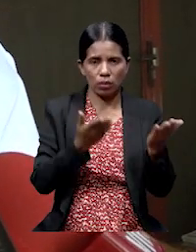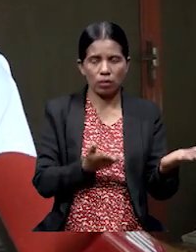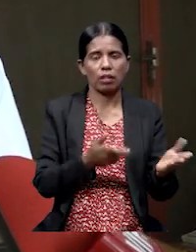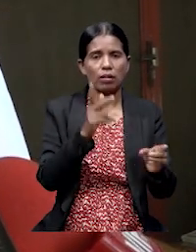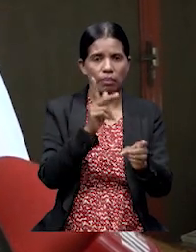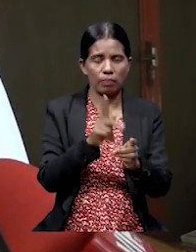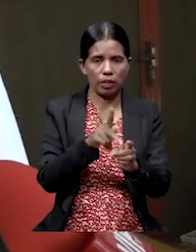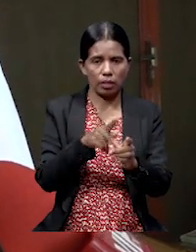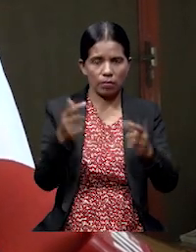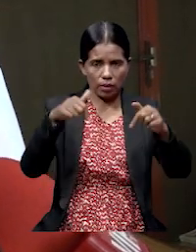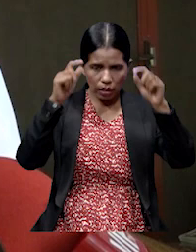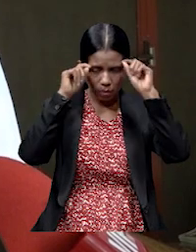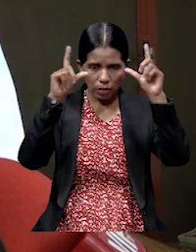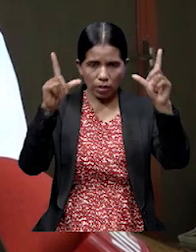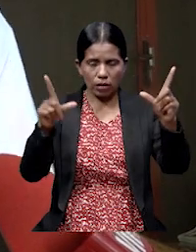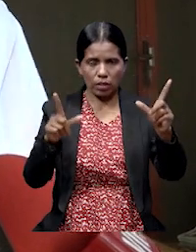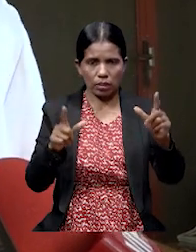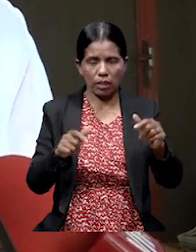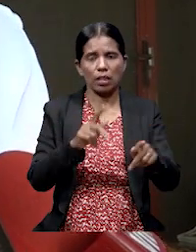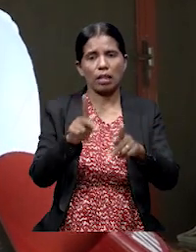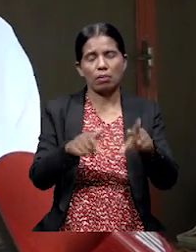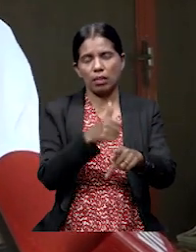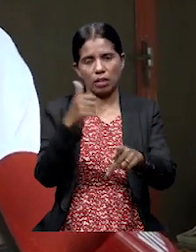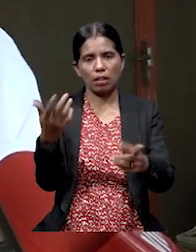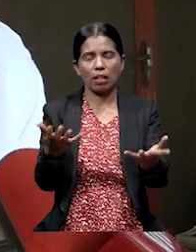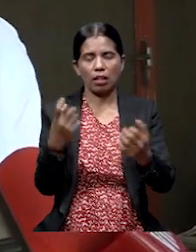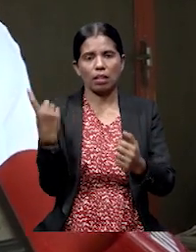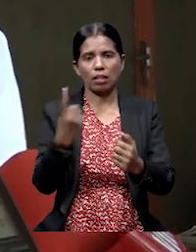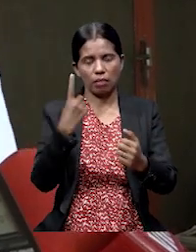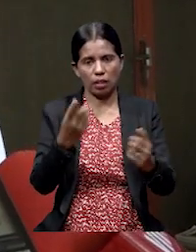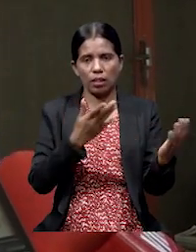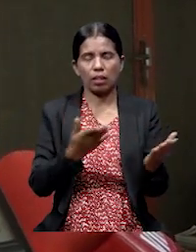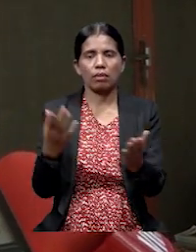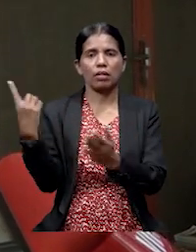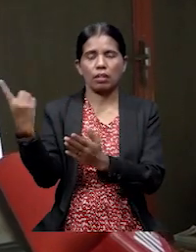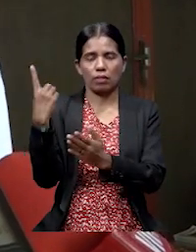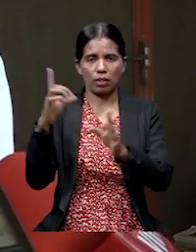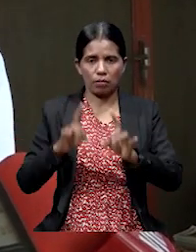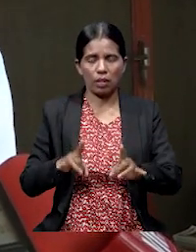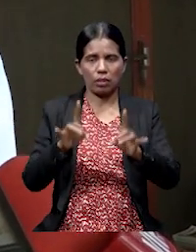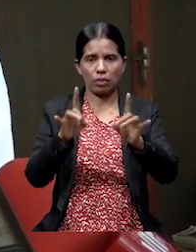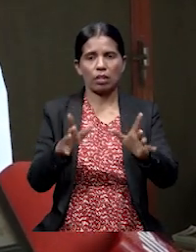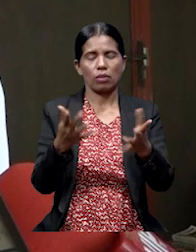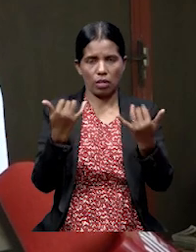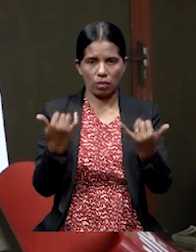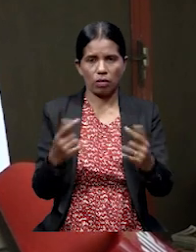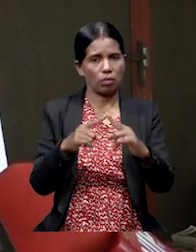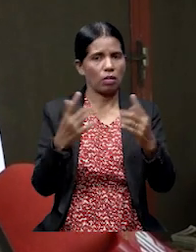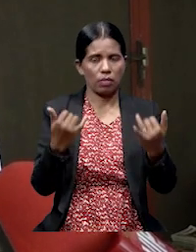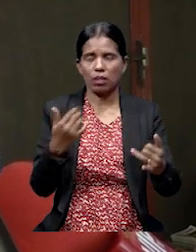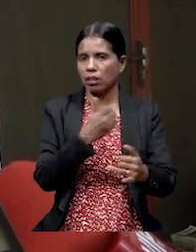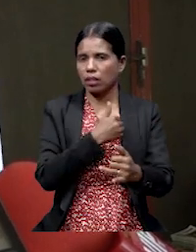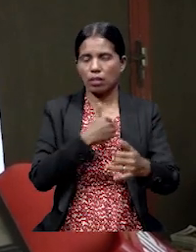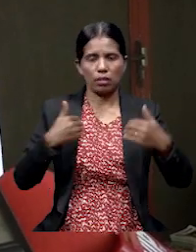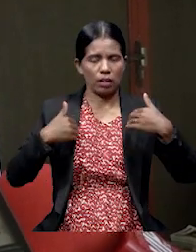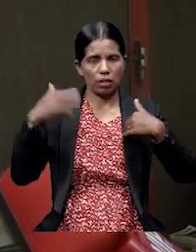Timor-Leste, balu a cara que não fatem, dada cadoras para Darwin. Tanto estou agora, se dá o que a solução